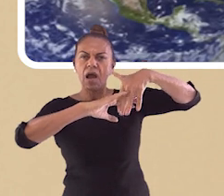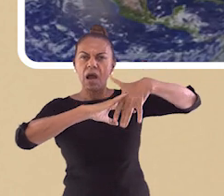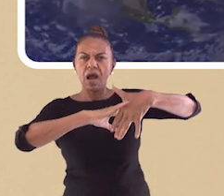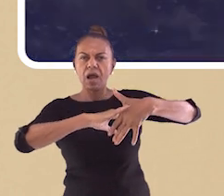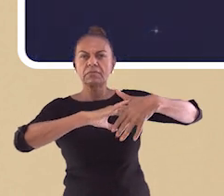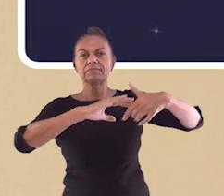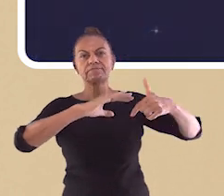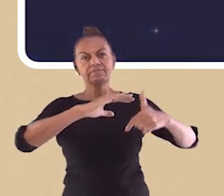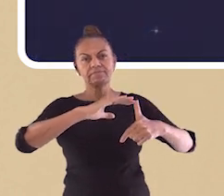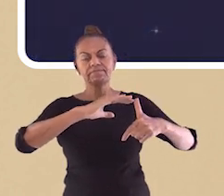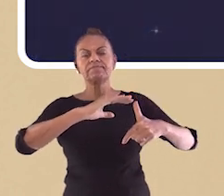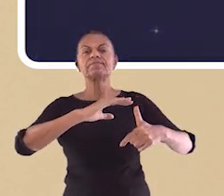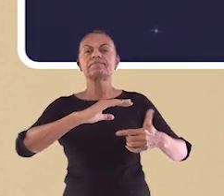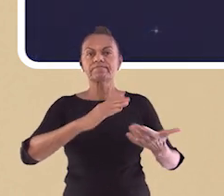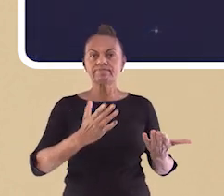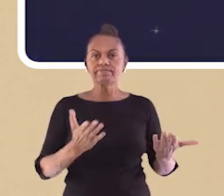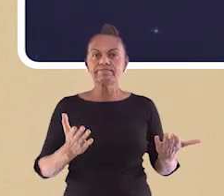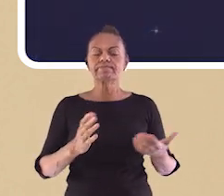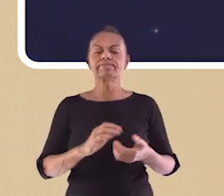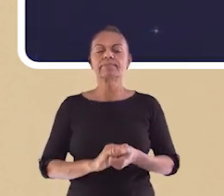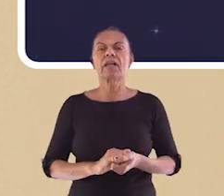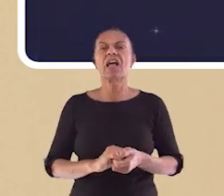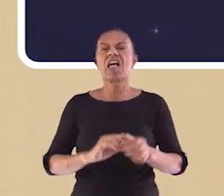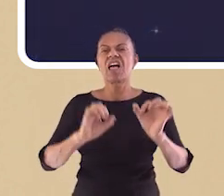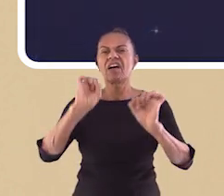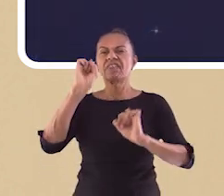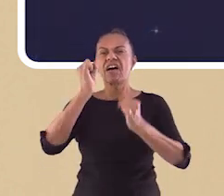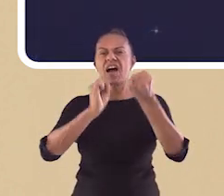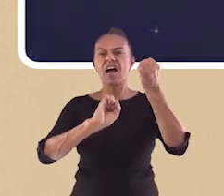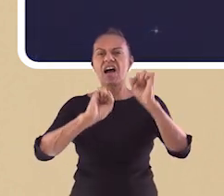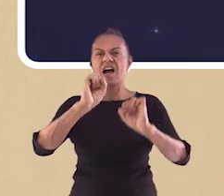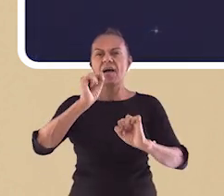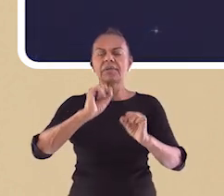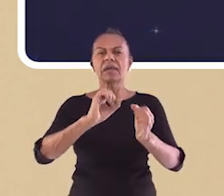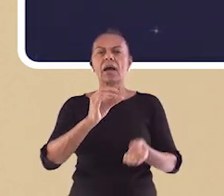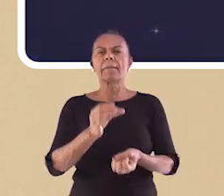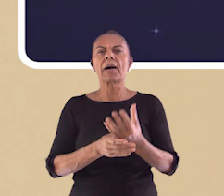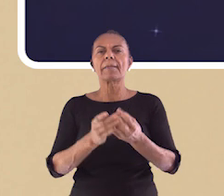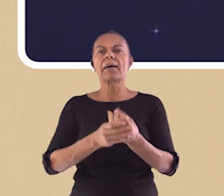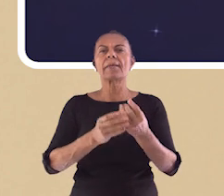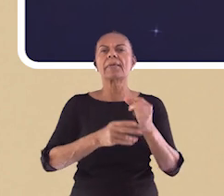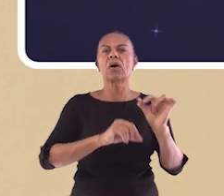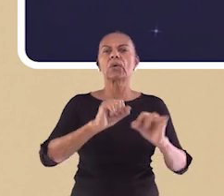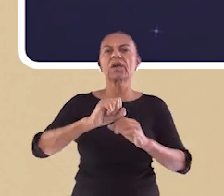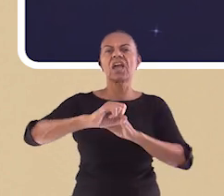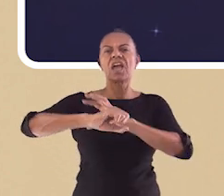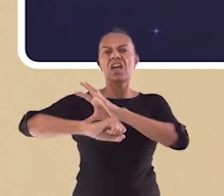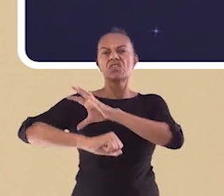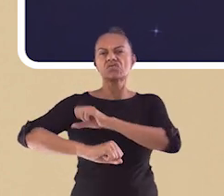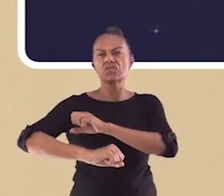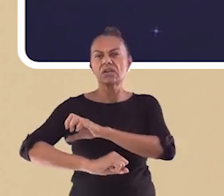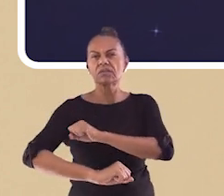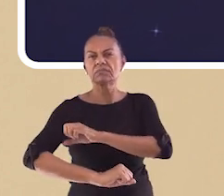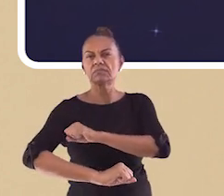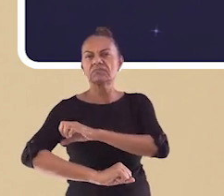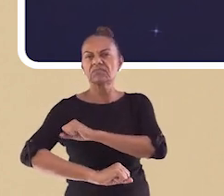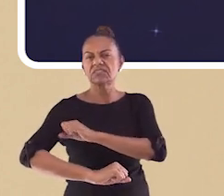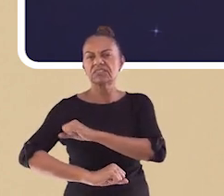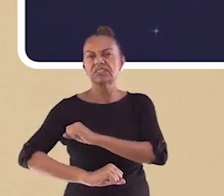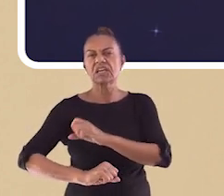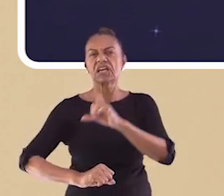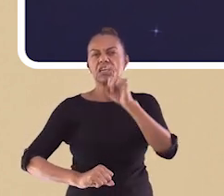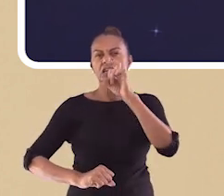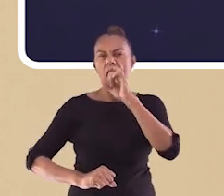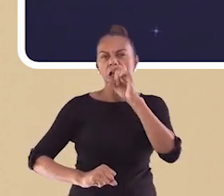Foi constatado que esse conjunto de substância era liberado a partir da fabricação de aerosóis, equipamentos para